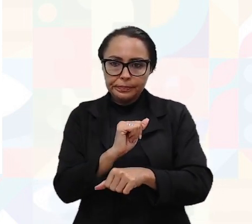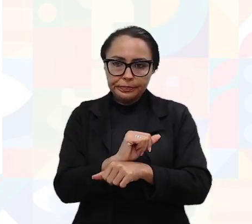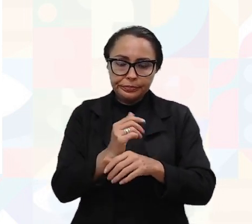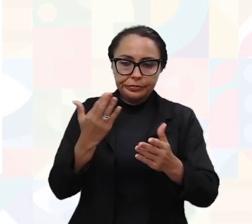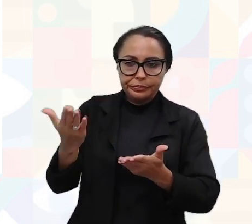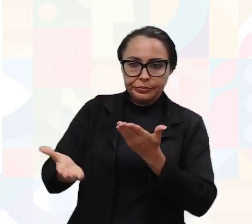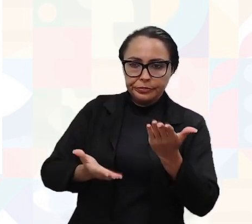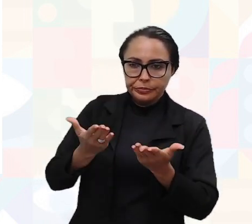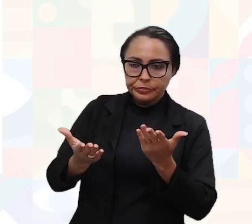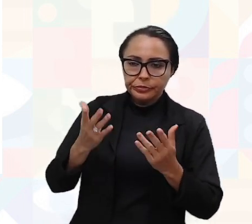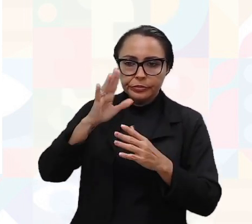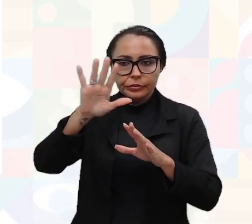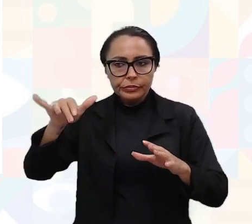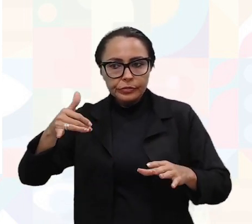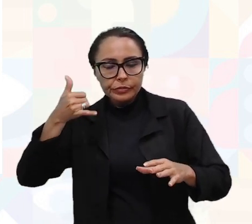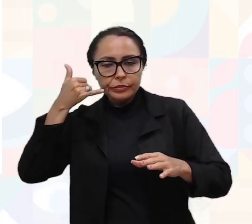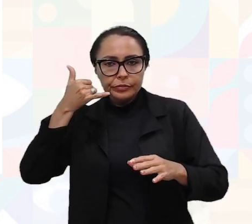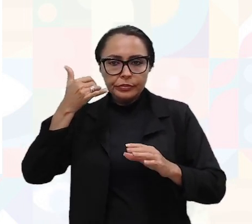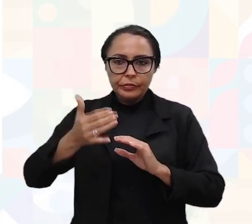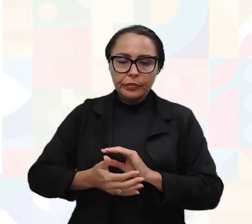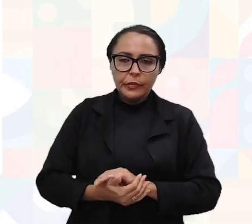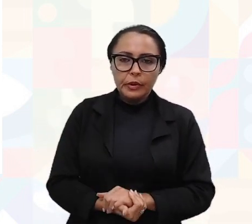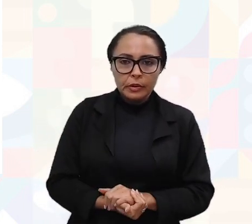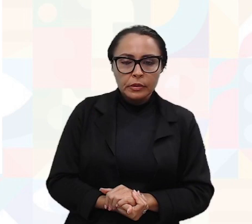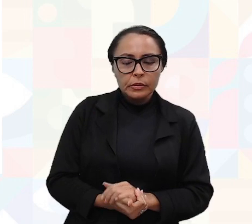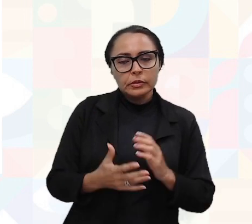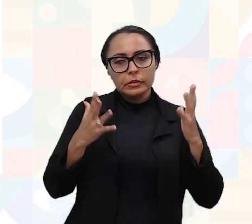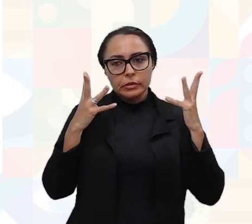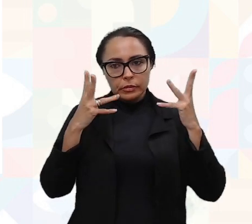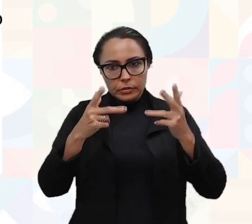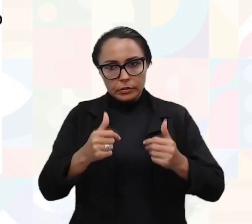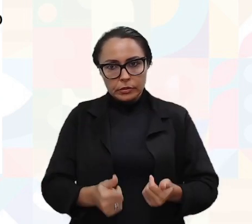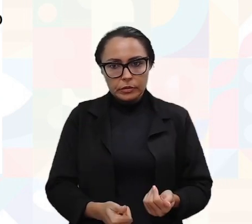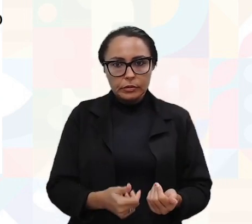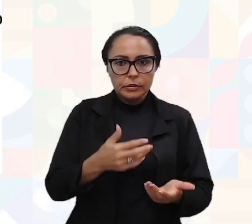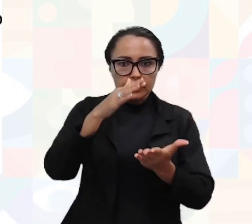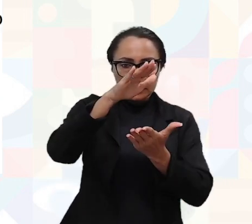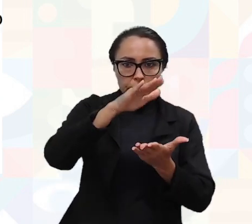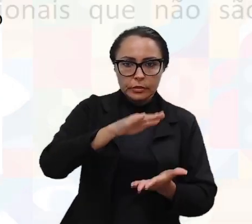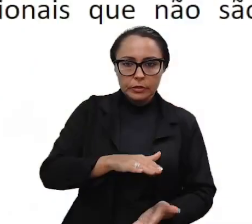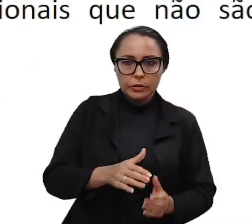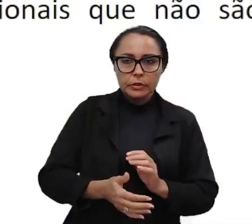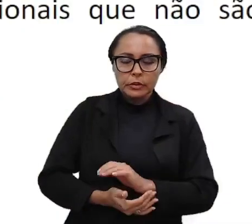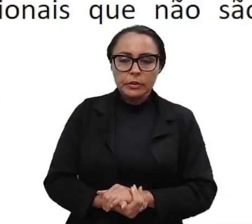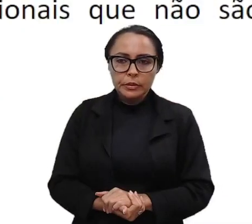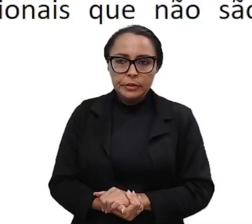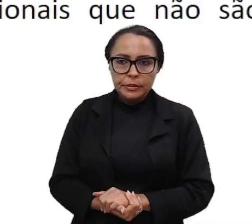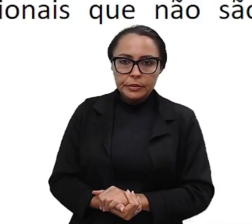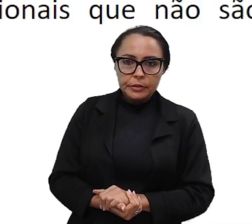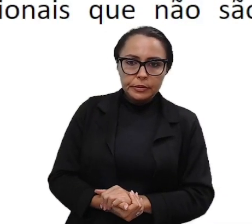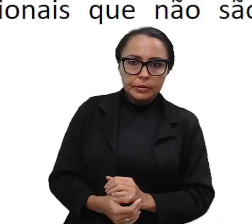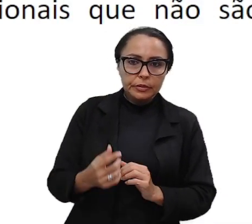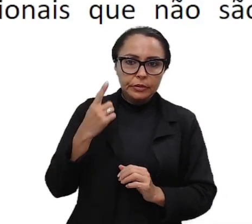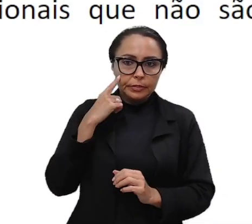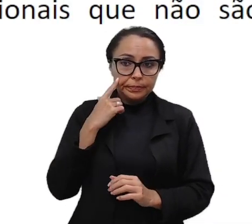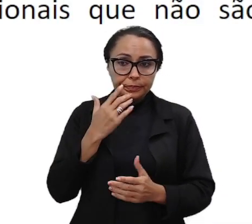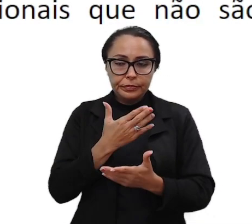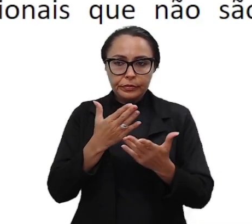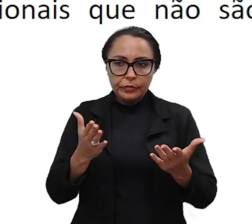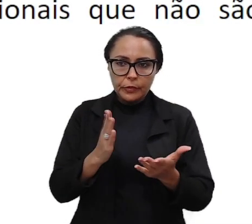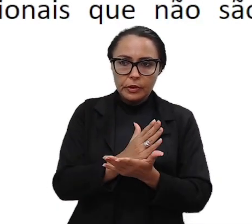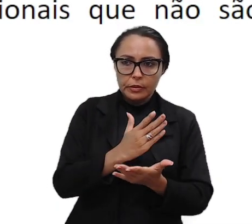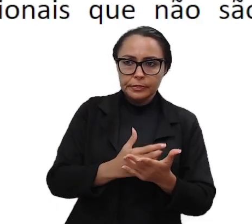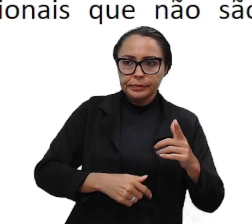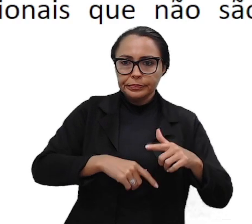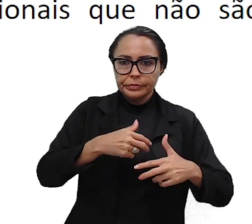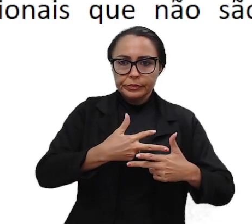serviço fornecido por telefone. Então, tudo isso eu tenho estoques. A formação de estoques é inevitável, pois alguns produtos